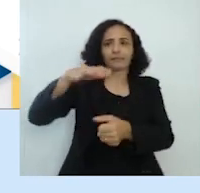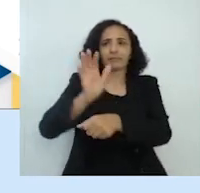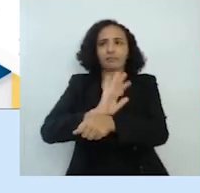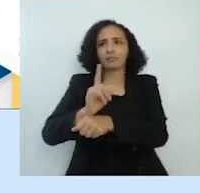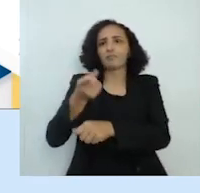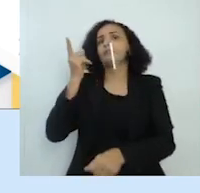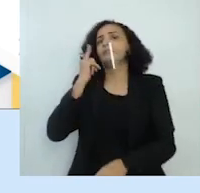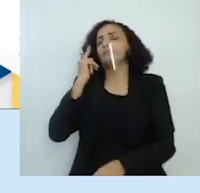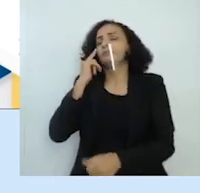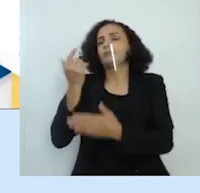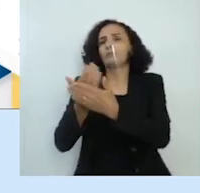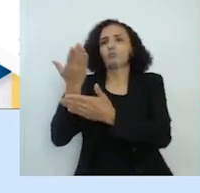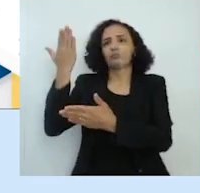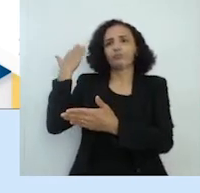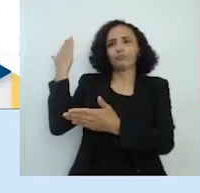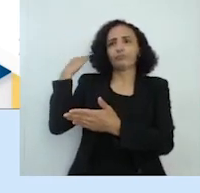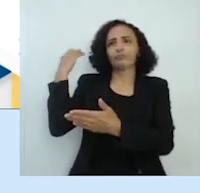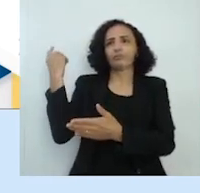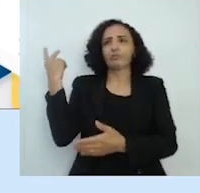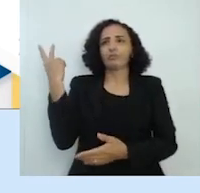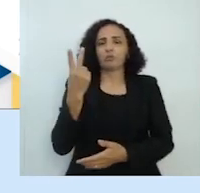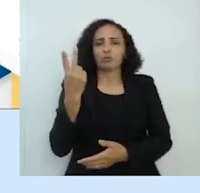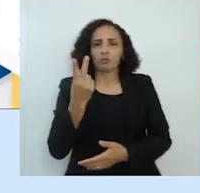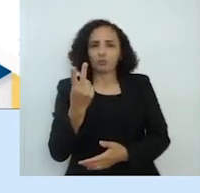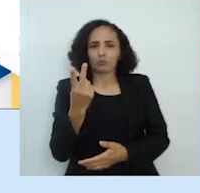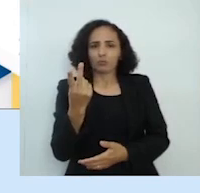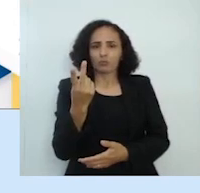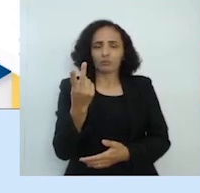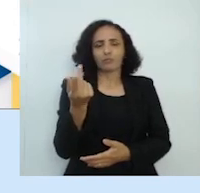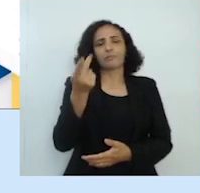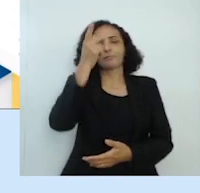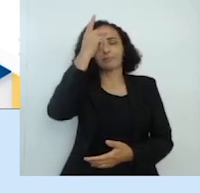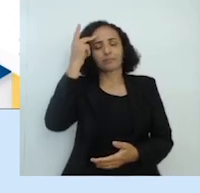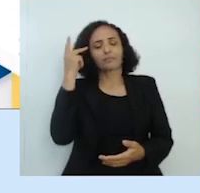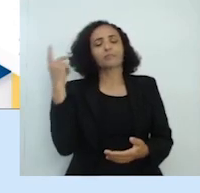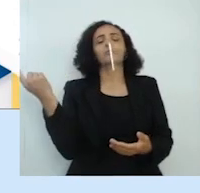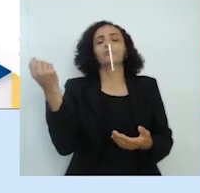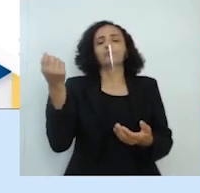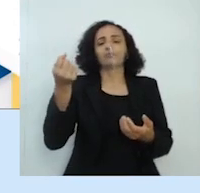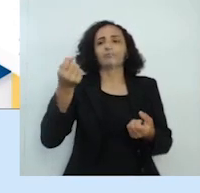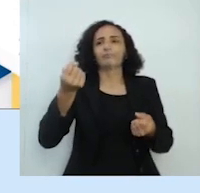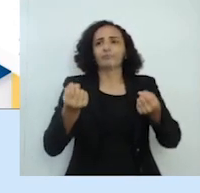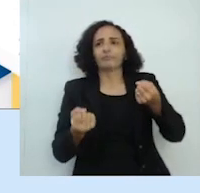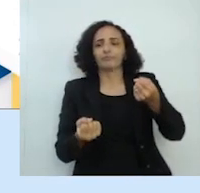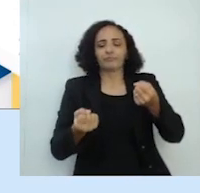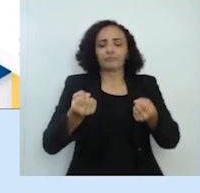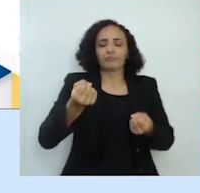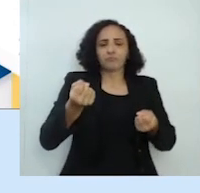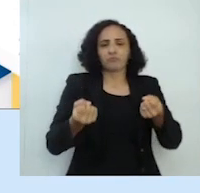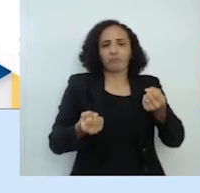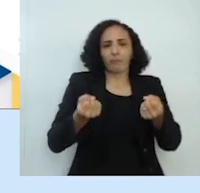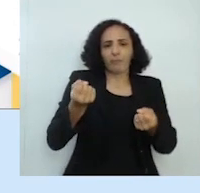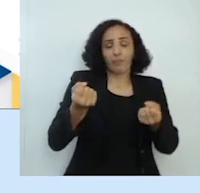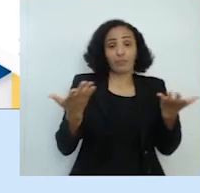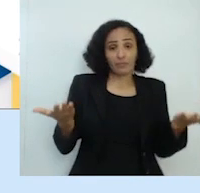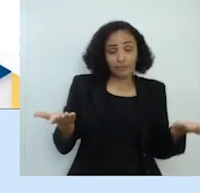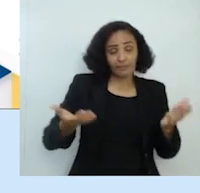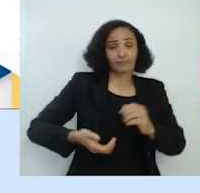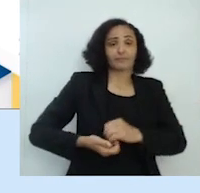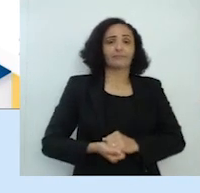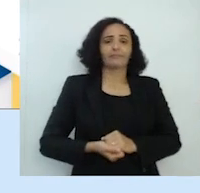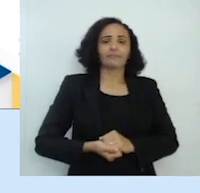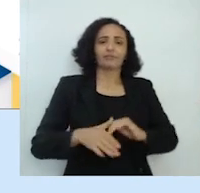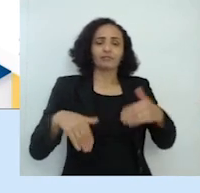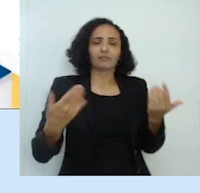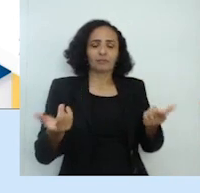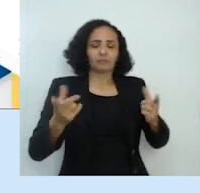todo mundo aí, duas pessoinhas montando um carro. Então, propriedade na produção capitalista, gente,